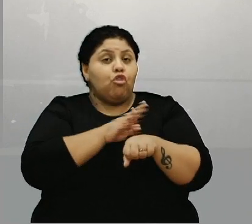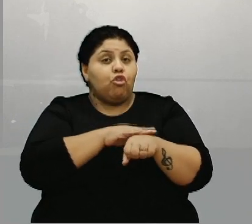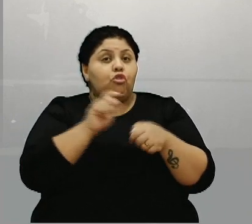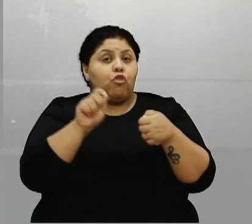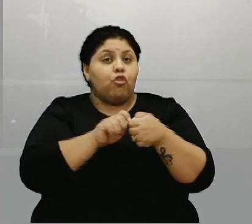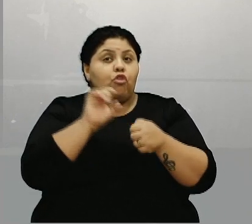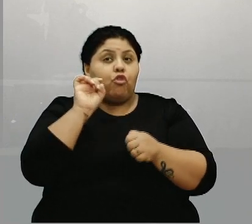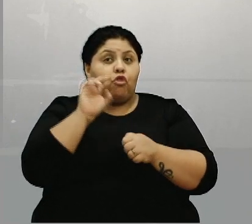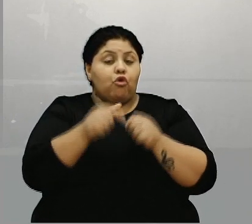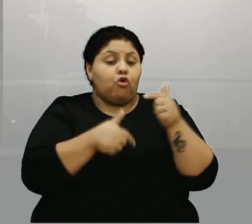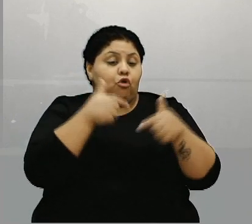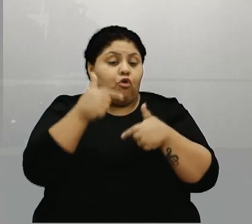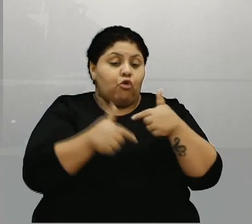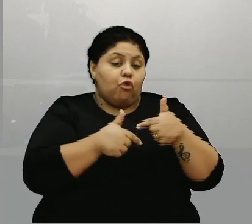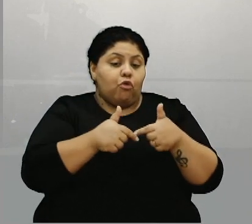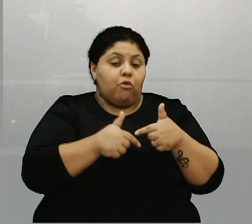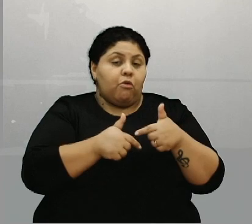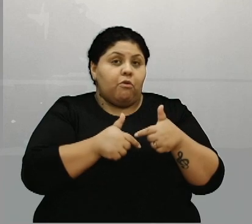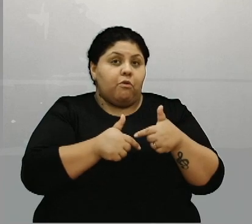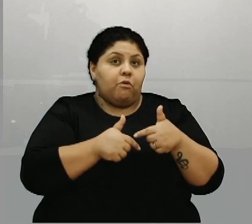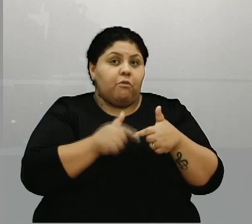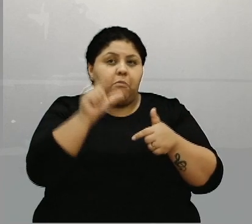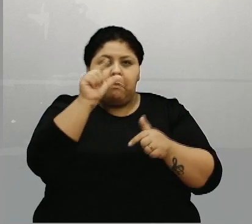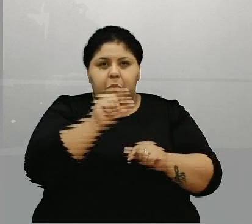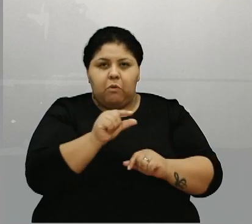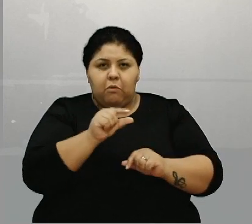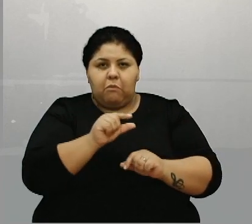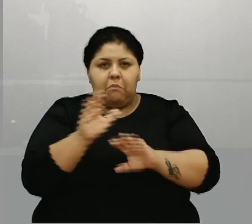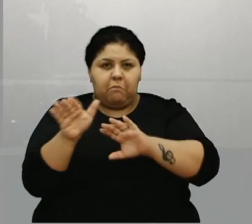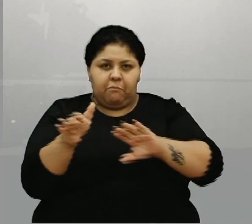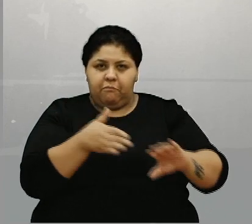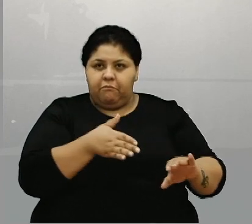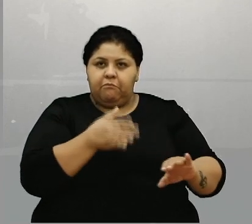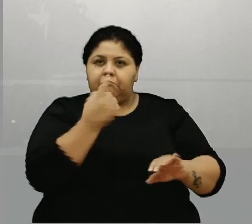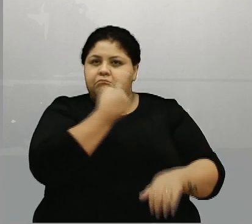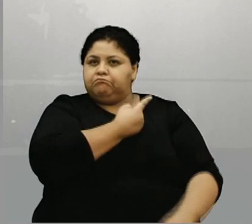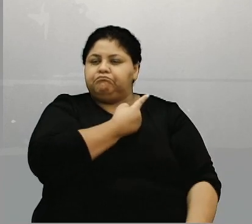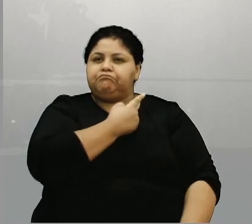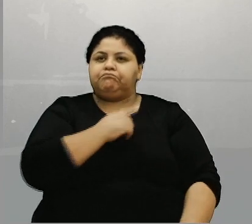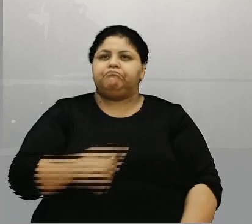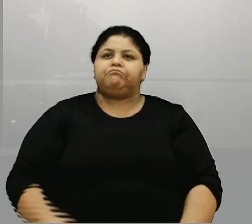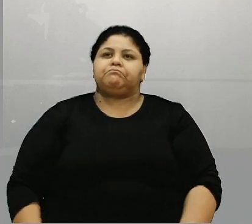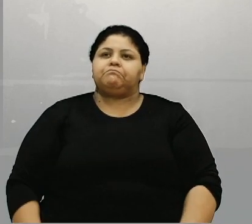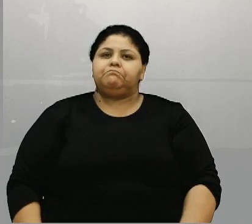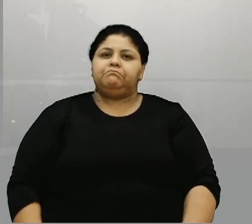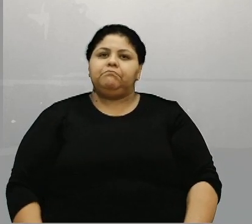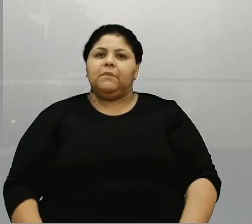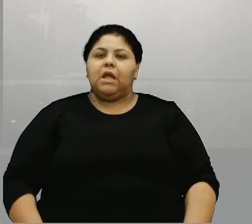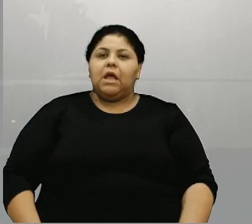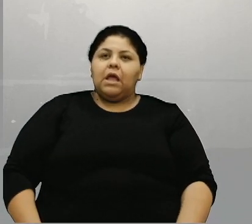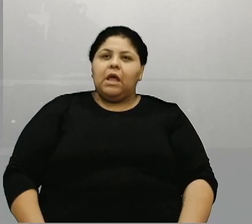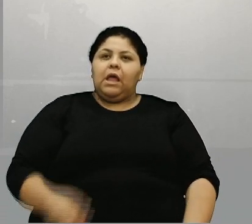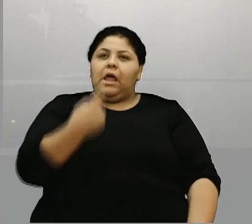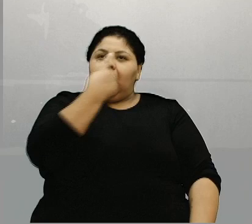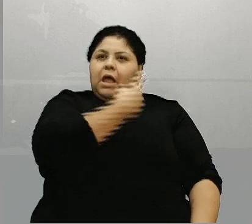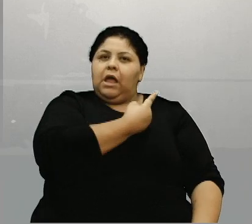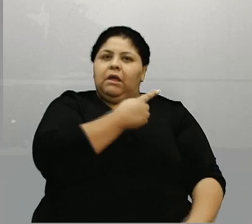apenas trabalhos paliativos. Por gentileza, pode passar os slides. Neste outro